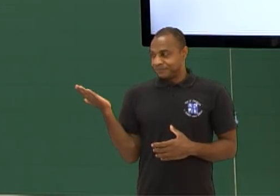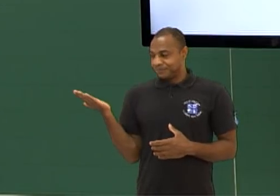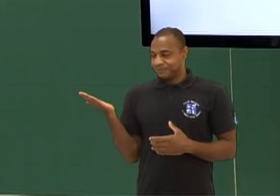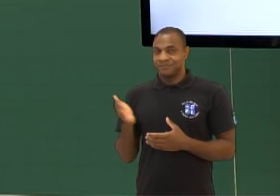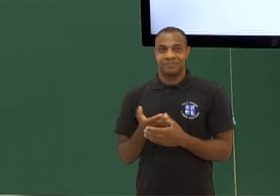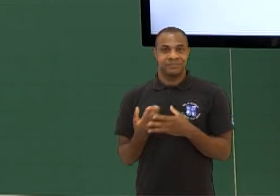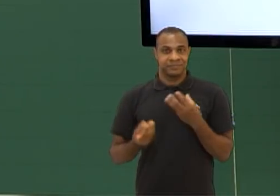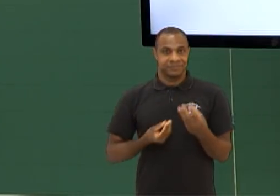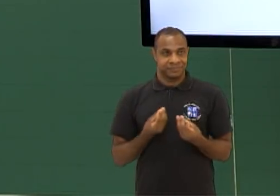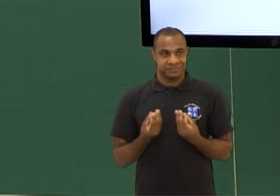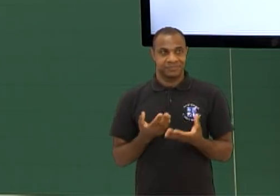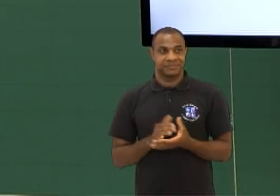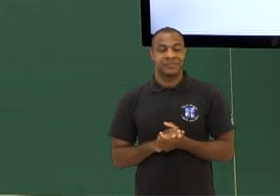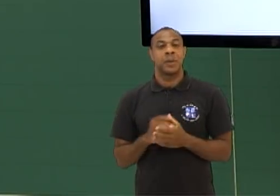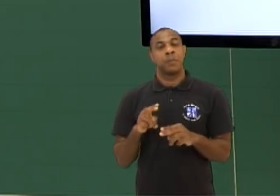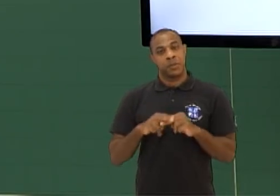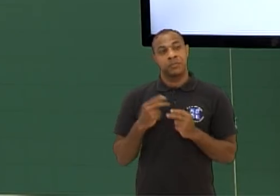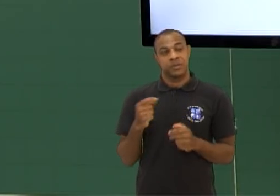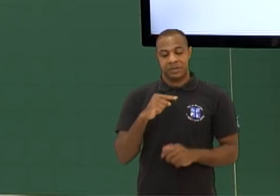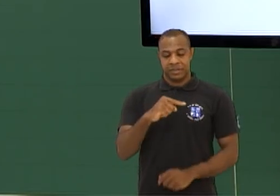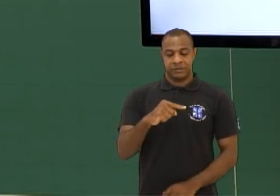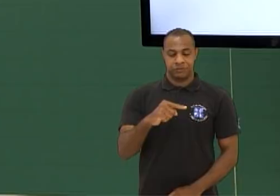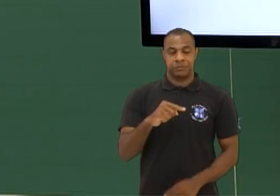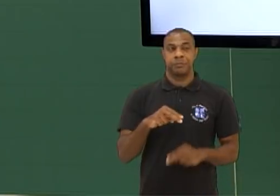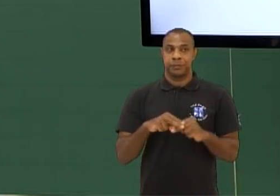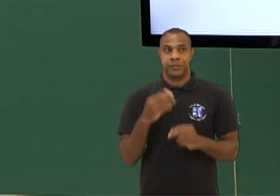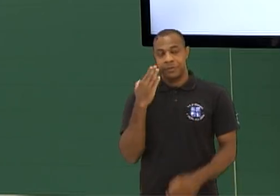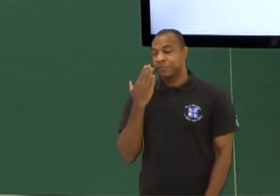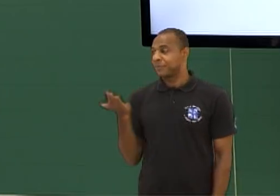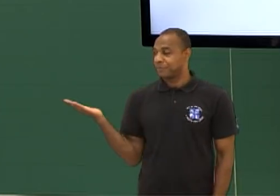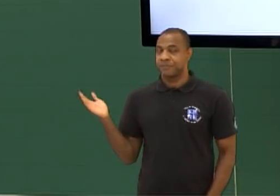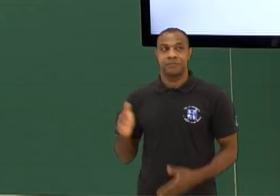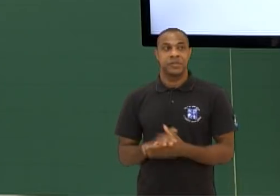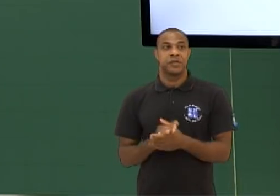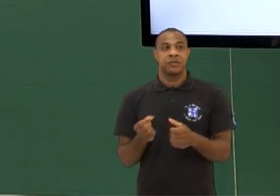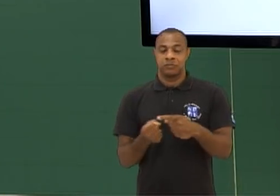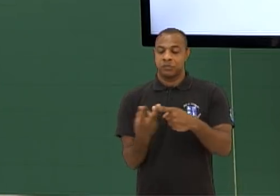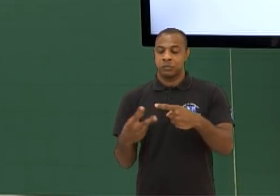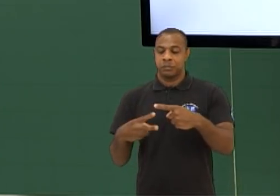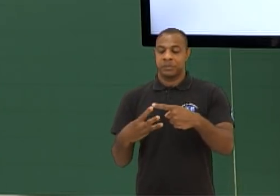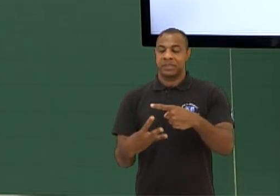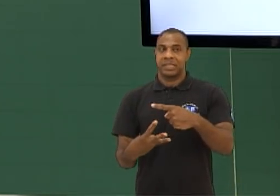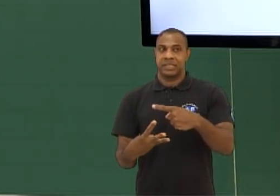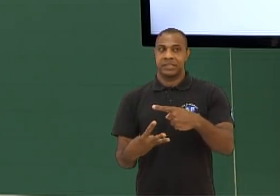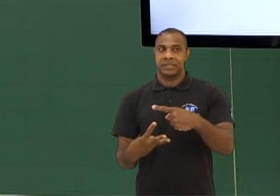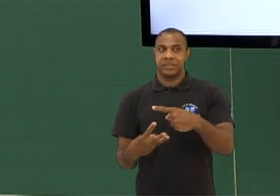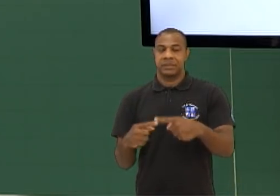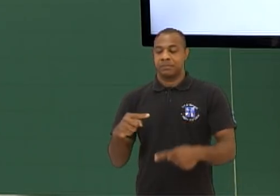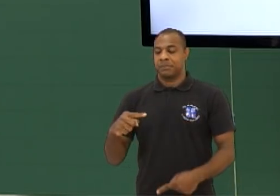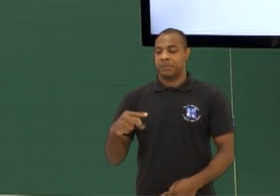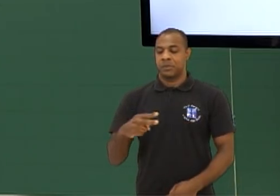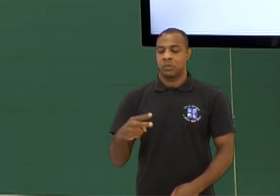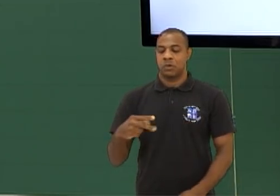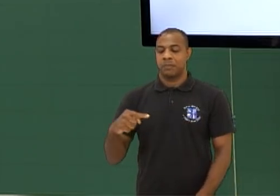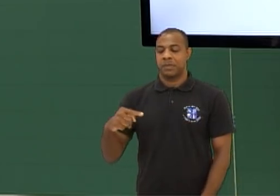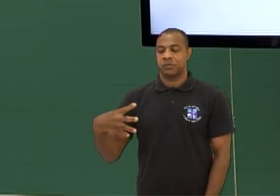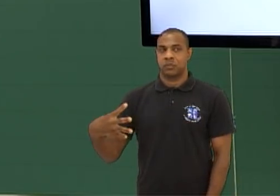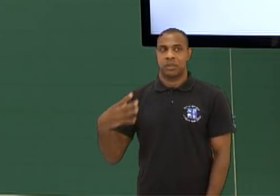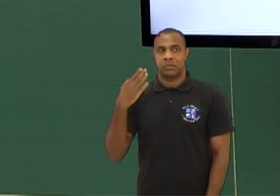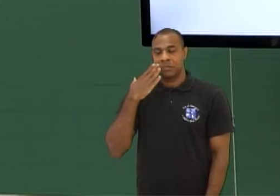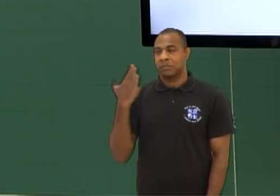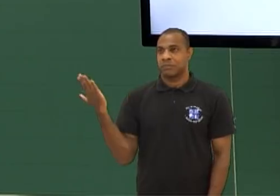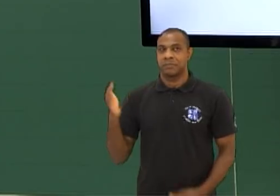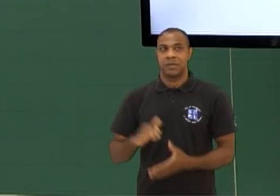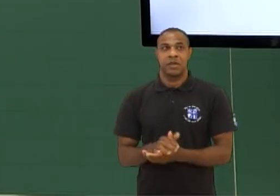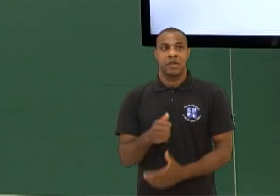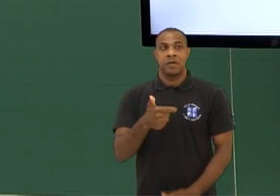por isso que fica negativo. Dividido por 3 igual a menos 4. Vamos fazer essa divisão? 24 dividido